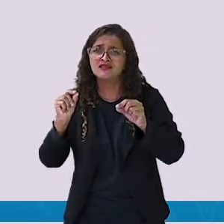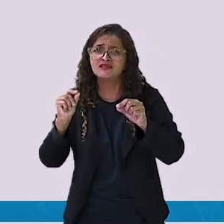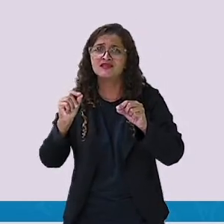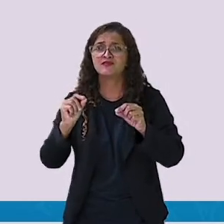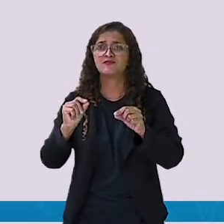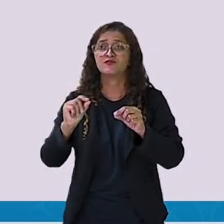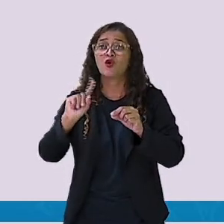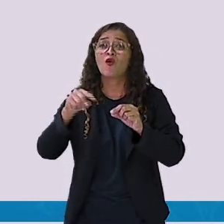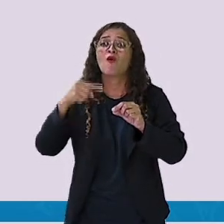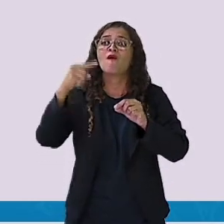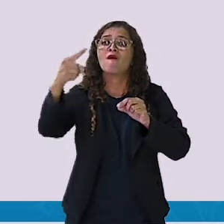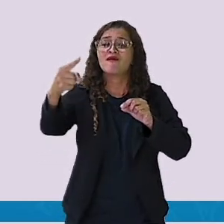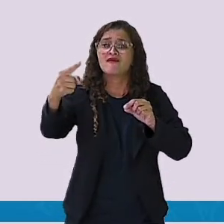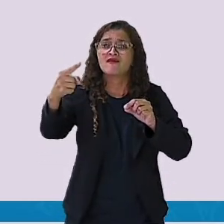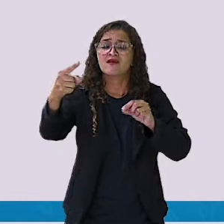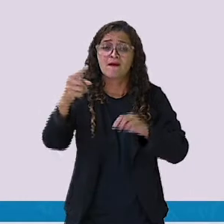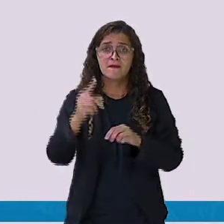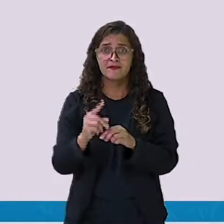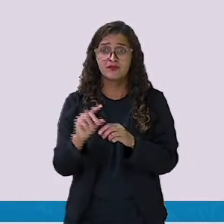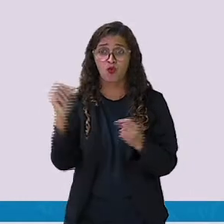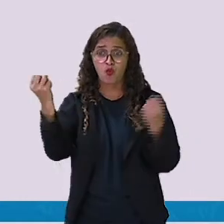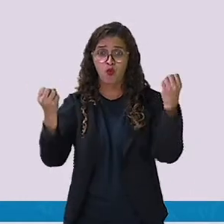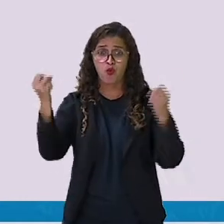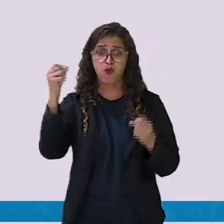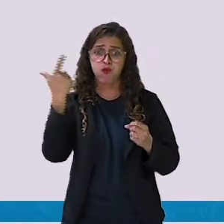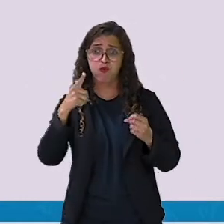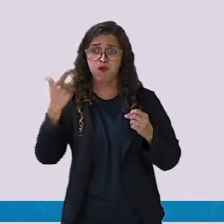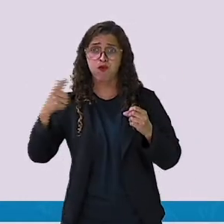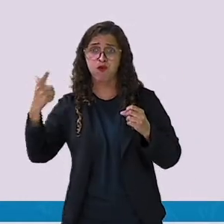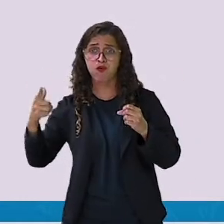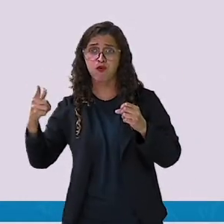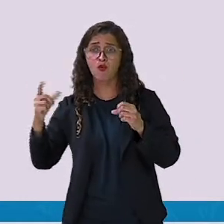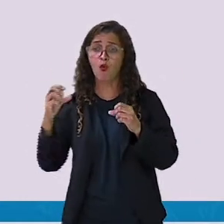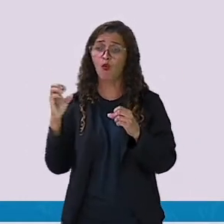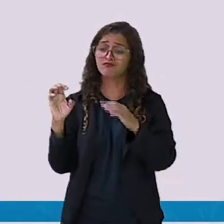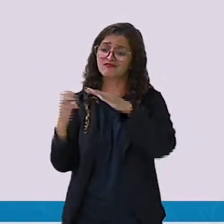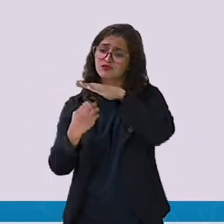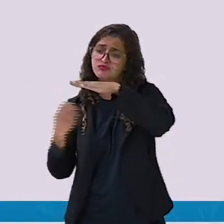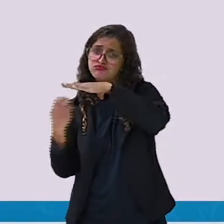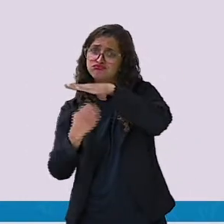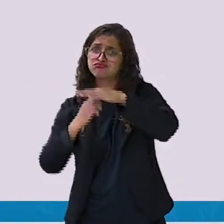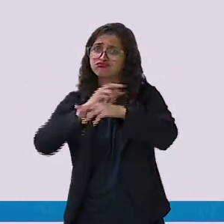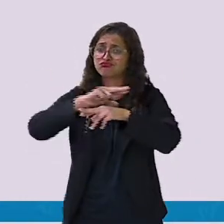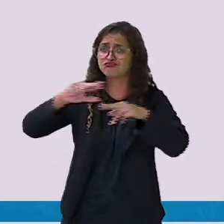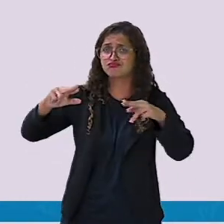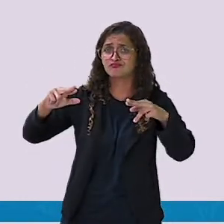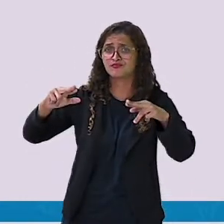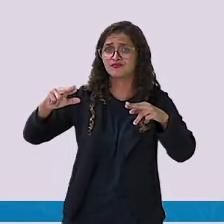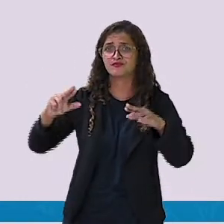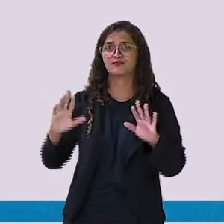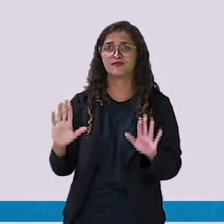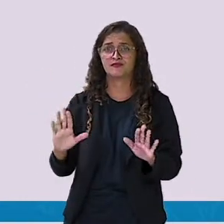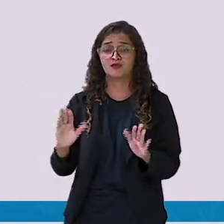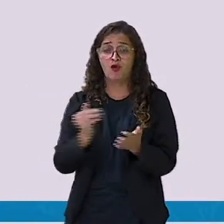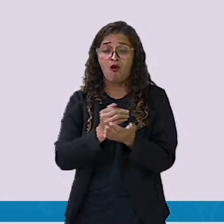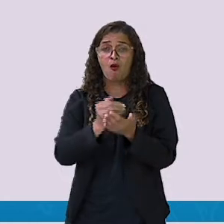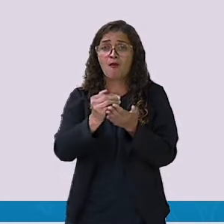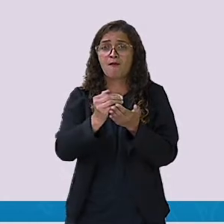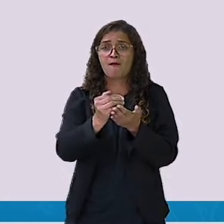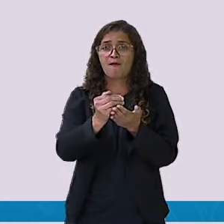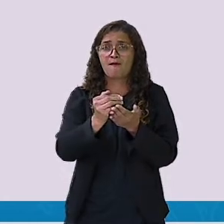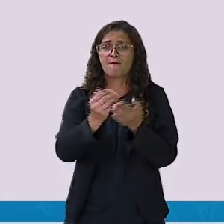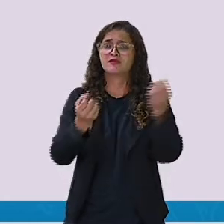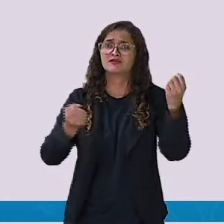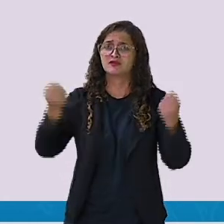equipamentos para outras indústrias ou para a empresa em geral, como as indústrias de autopeças, que